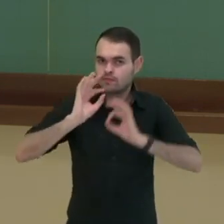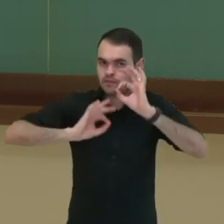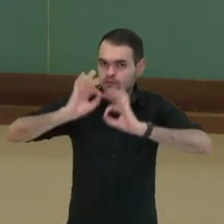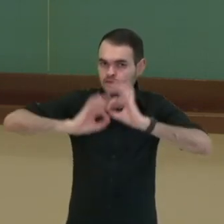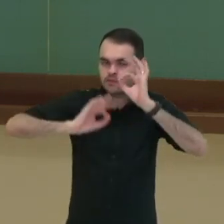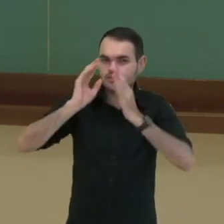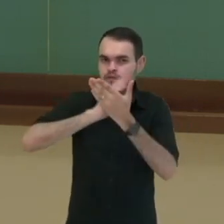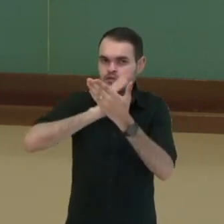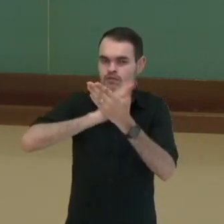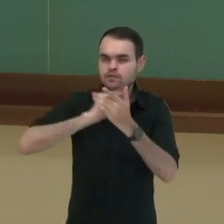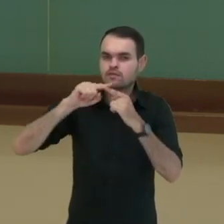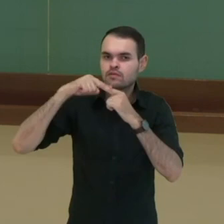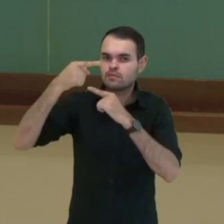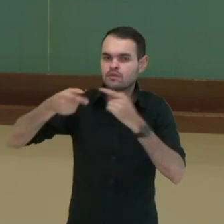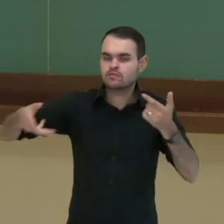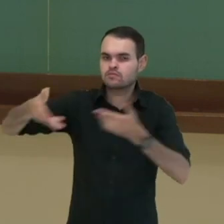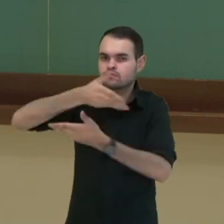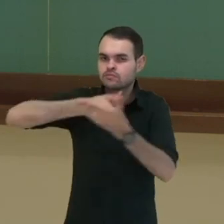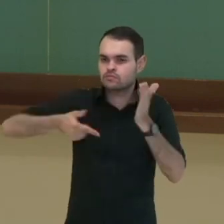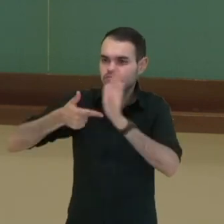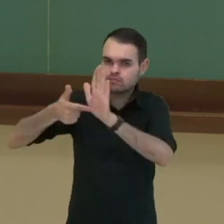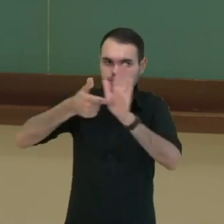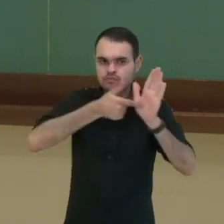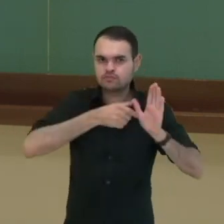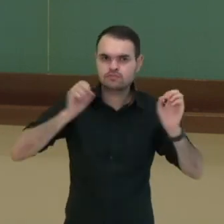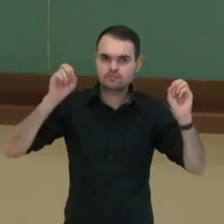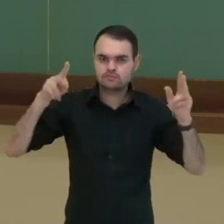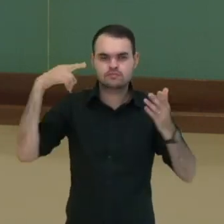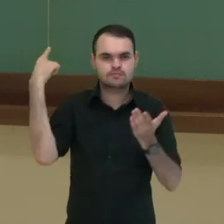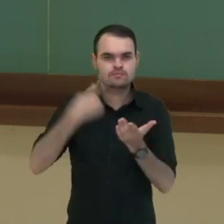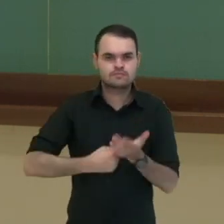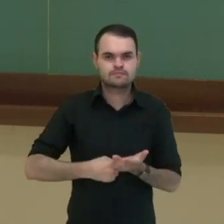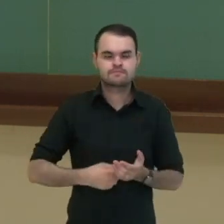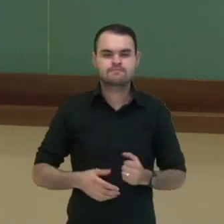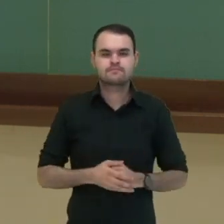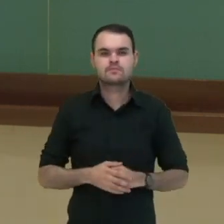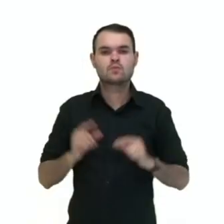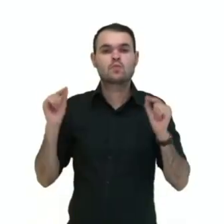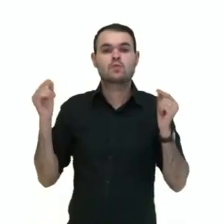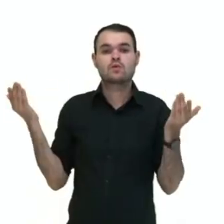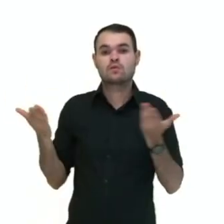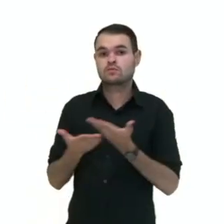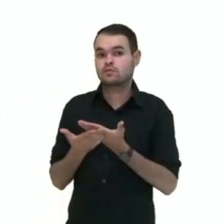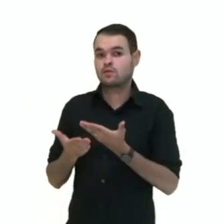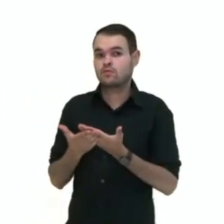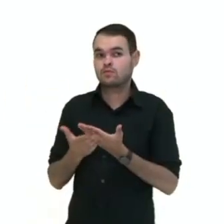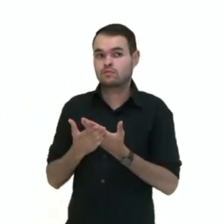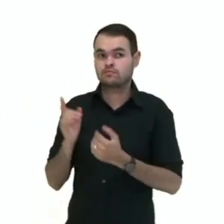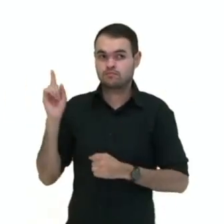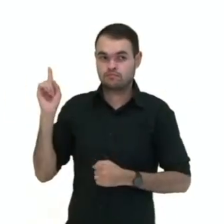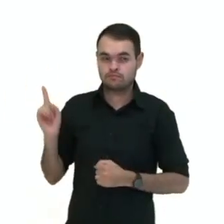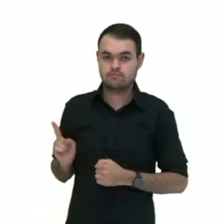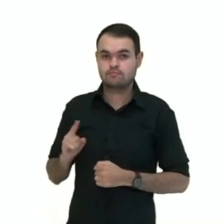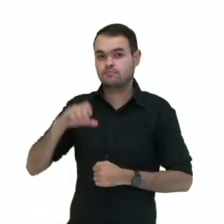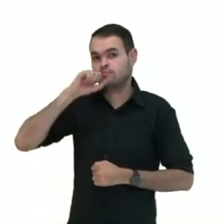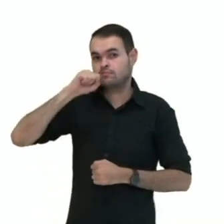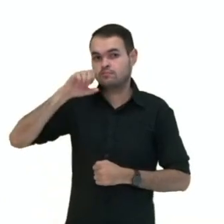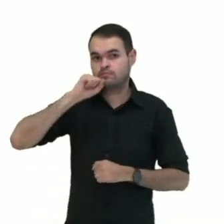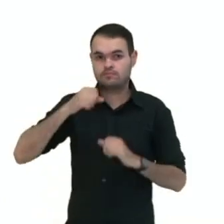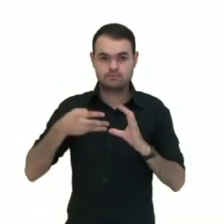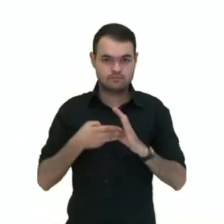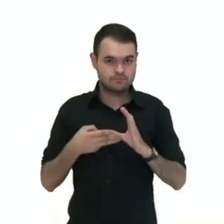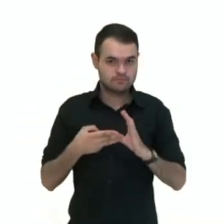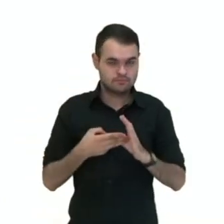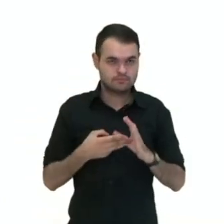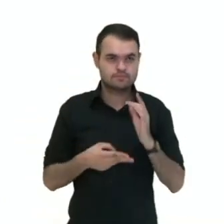caderno, depois socializar com os teus colegas. Combinado? Fechou. O que vimos nesta aula? A